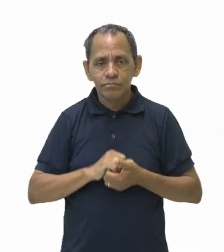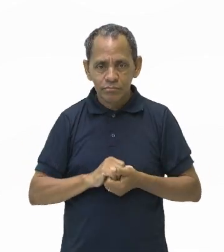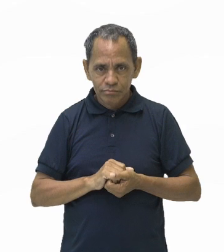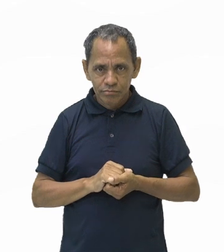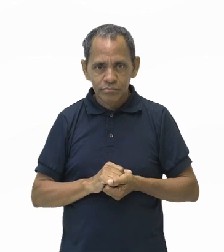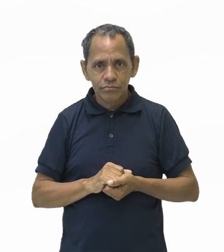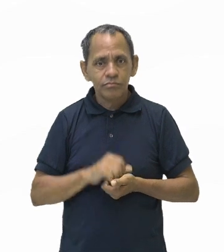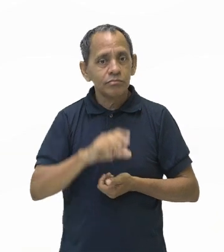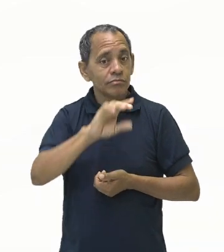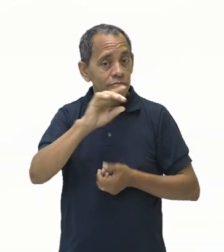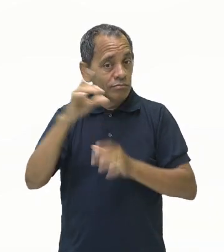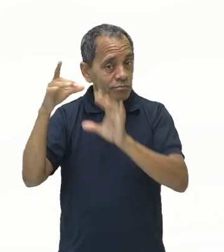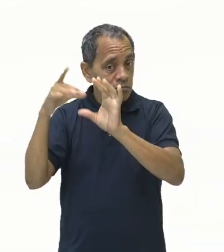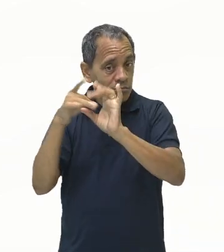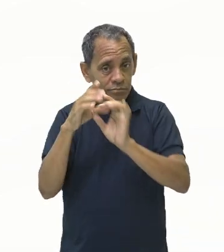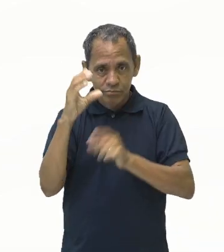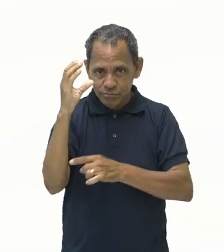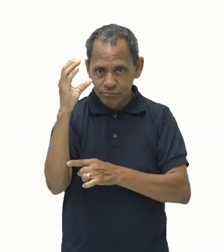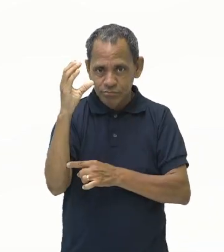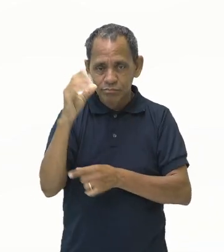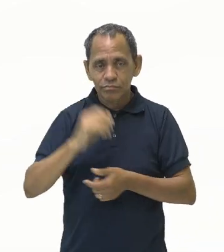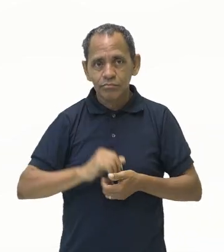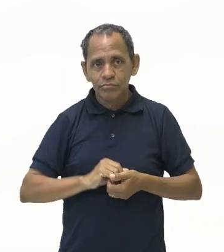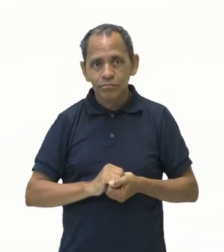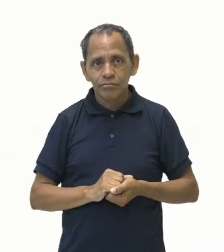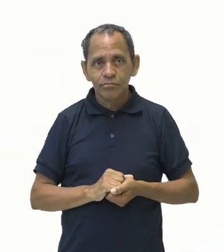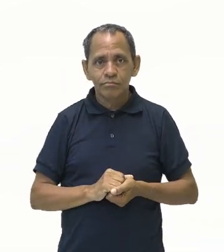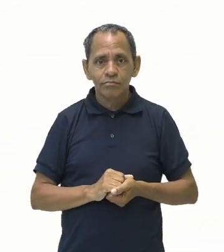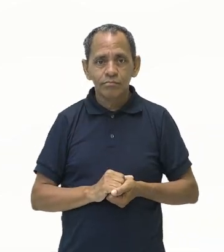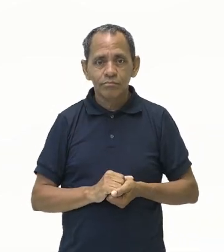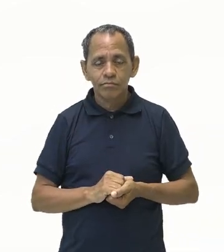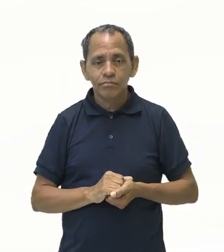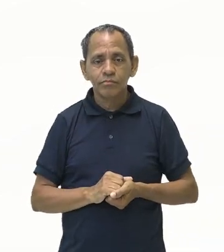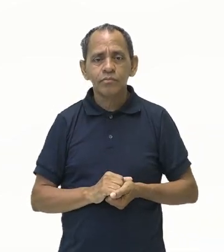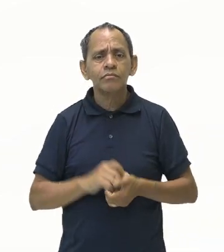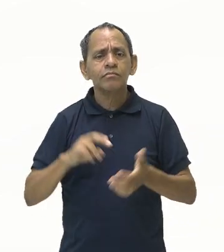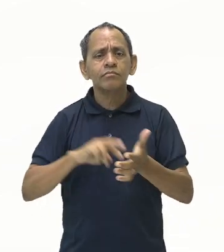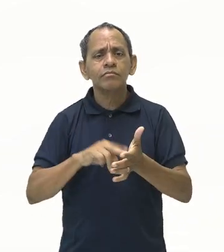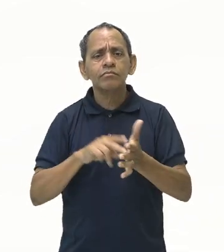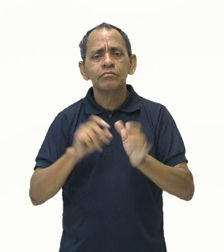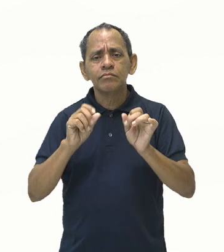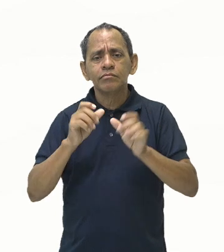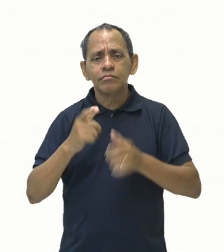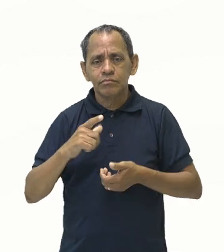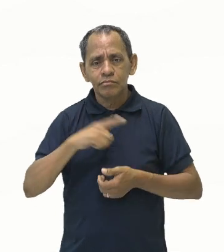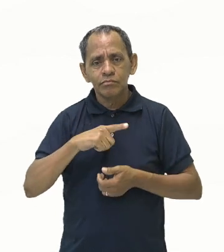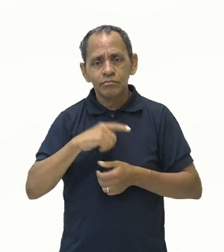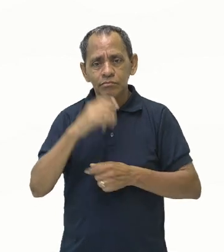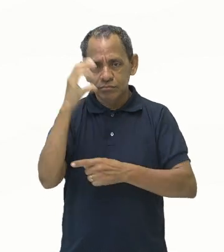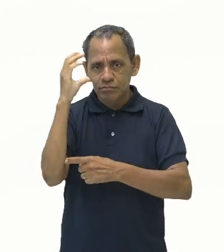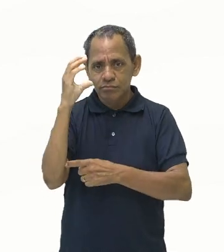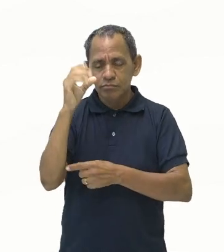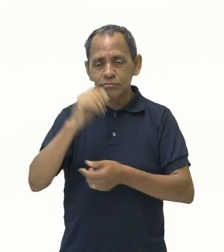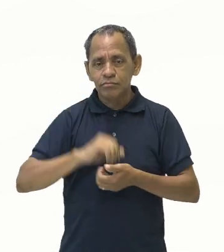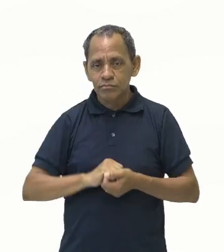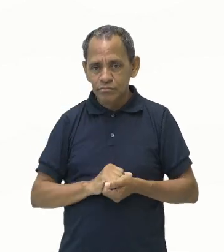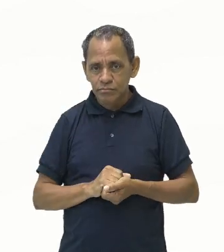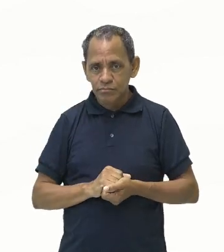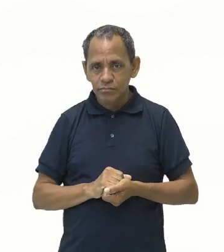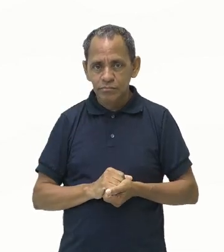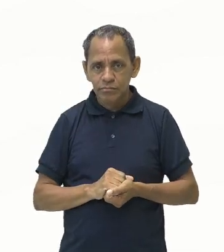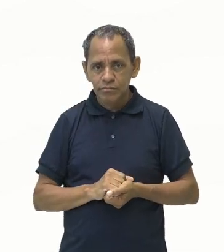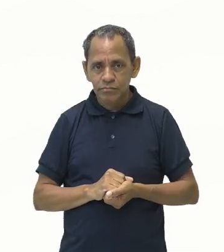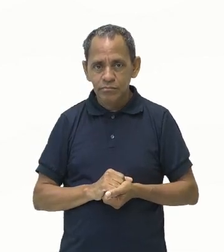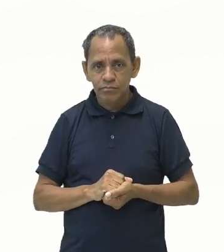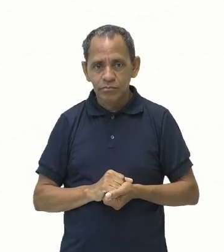apenas de cadeias carbônicas. O que isso quer dizer? Que tem carbonos. Então tem carbono, nós